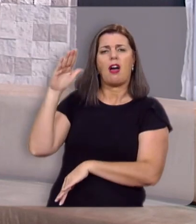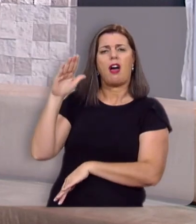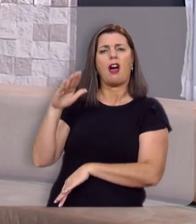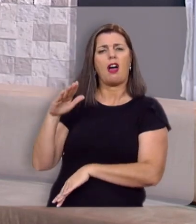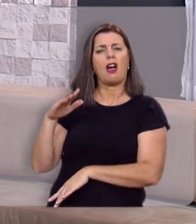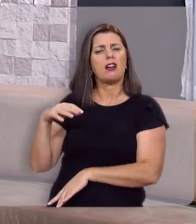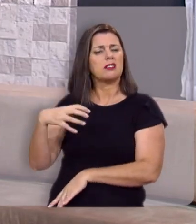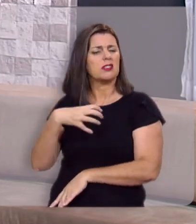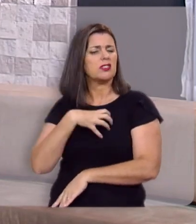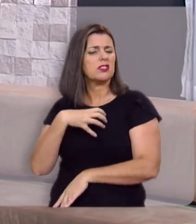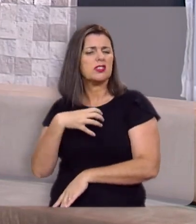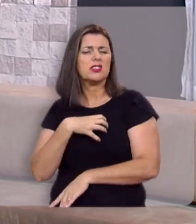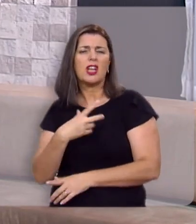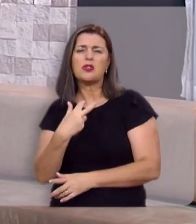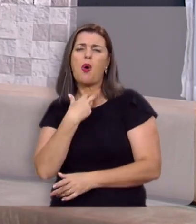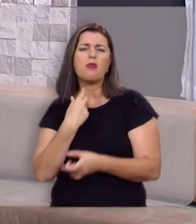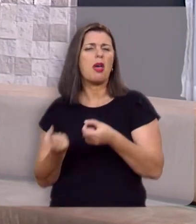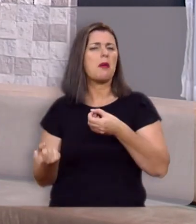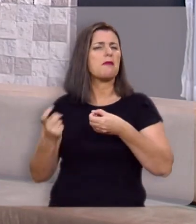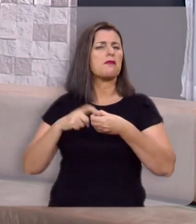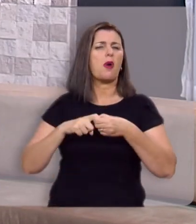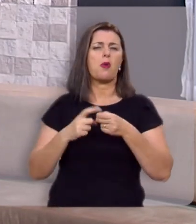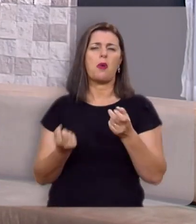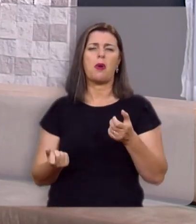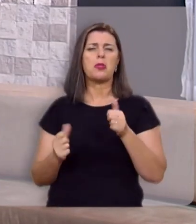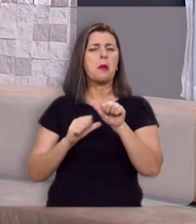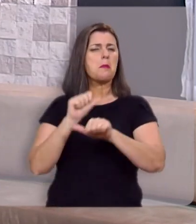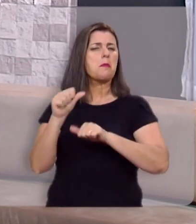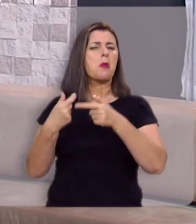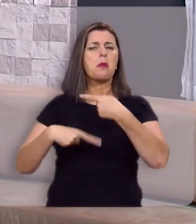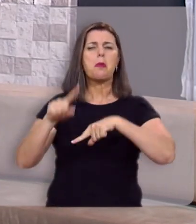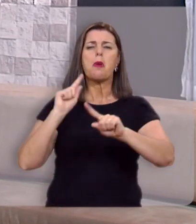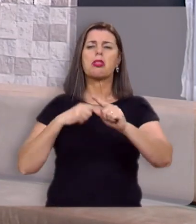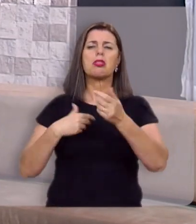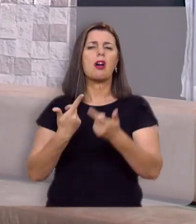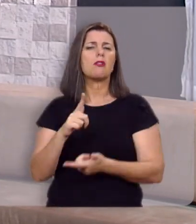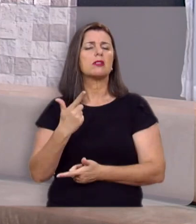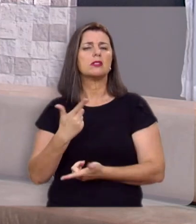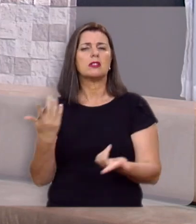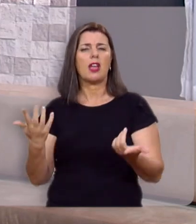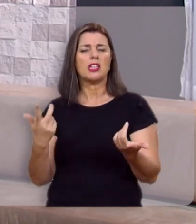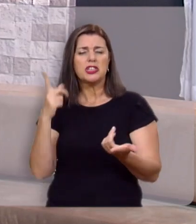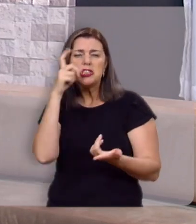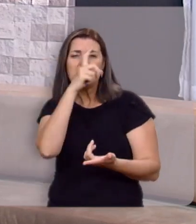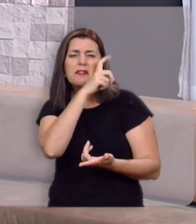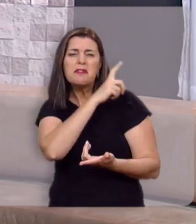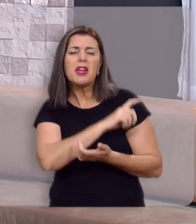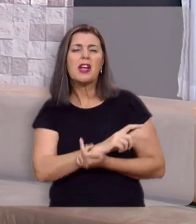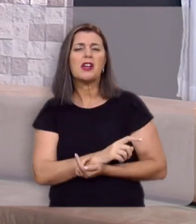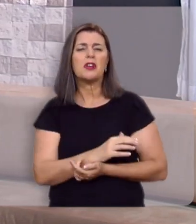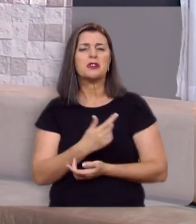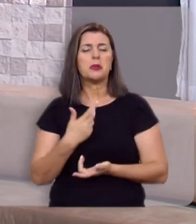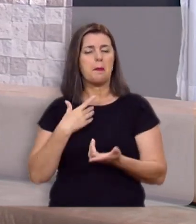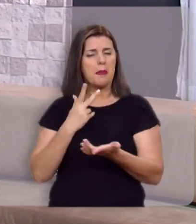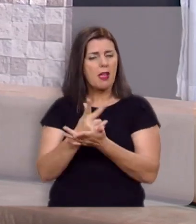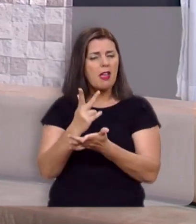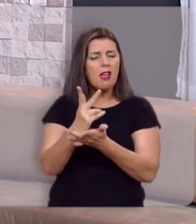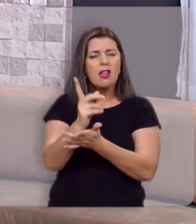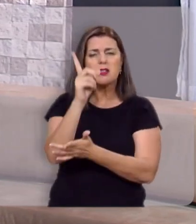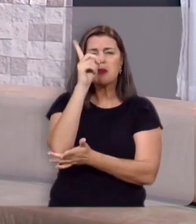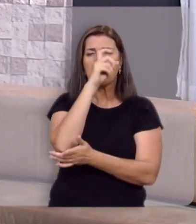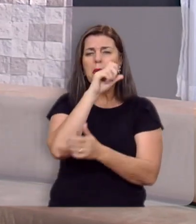A situação era irremediável, irreversível. Era um quadro extremamente sombrio, era o fundo do